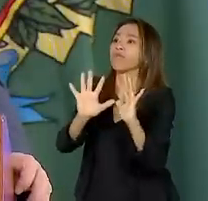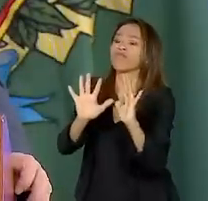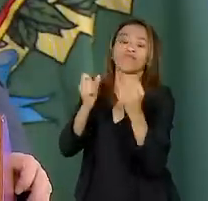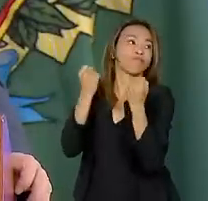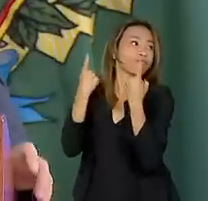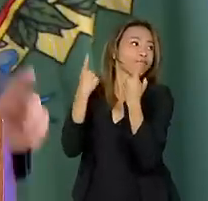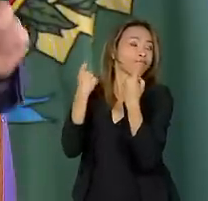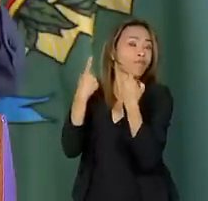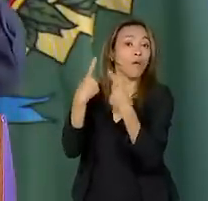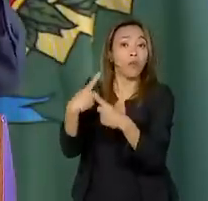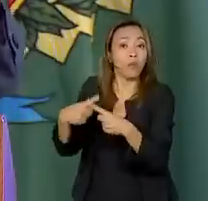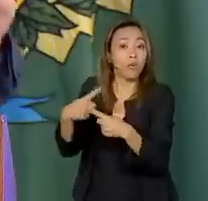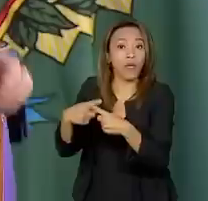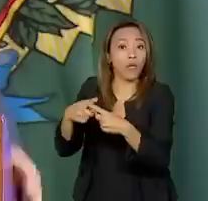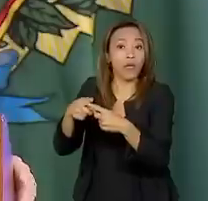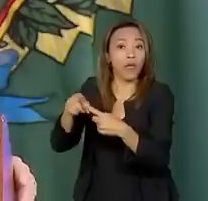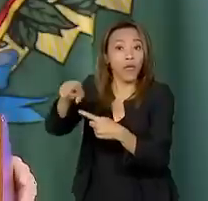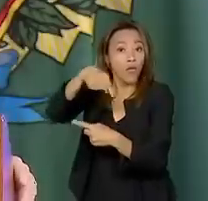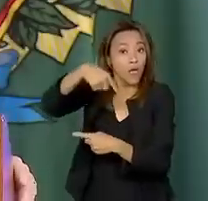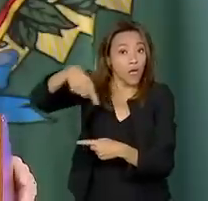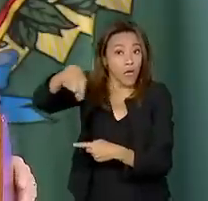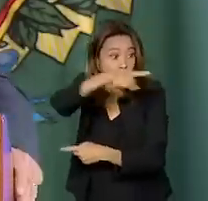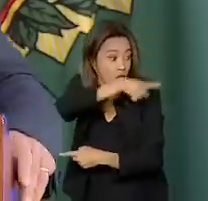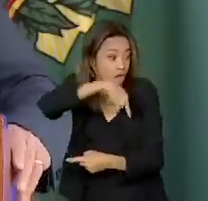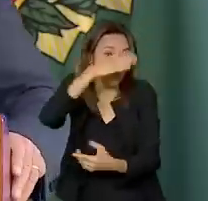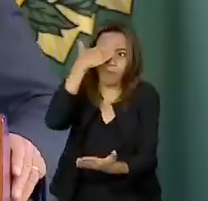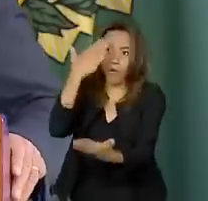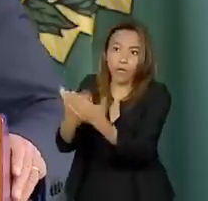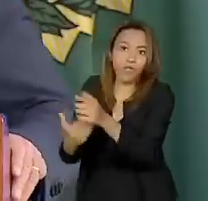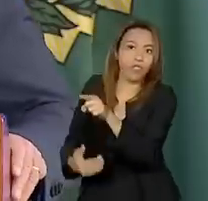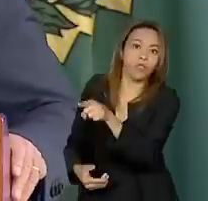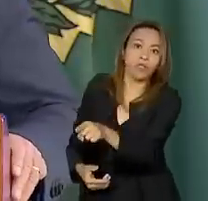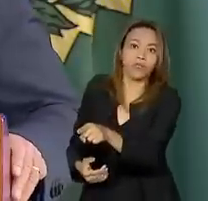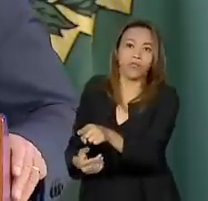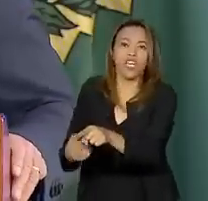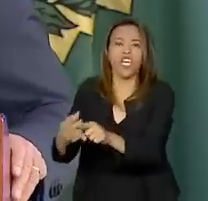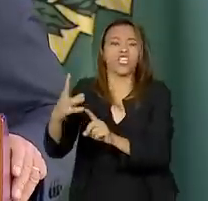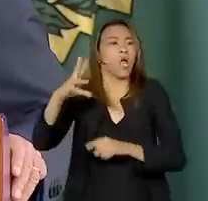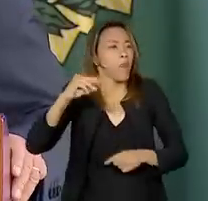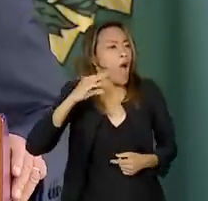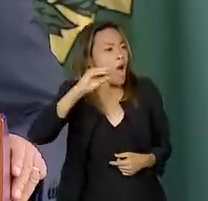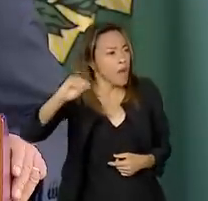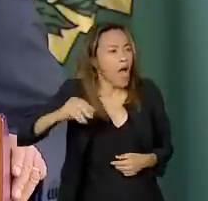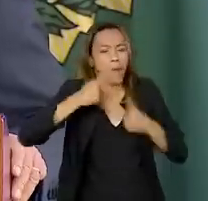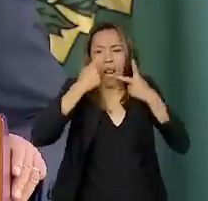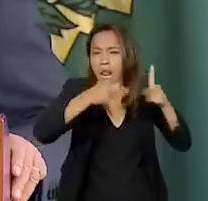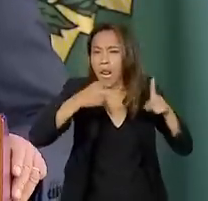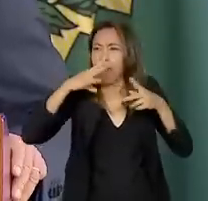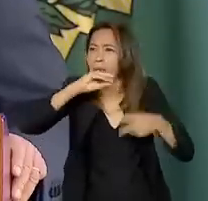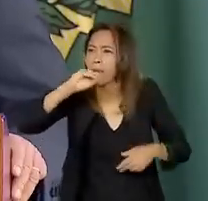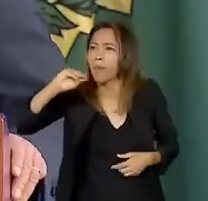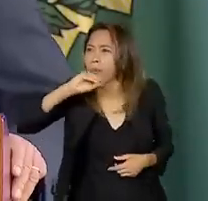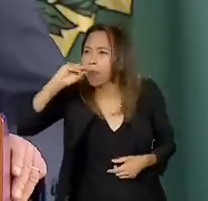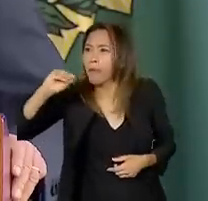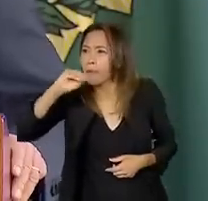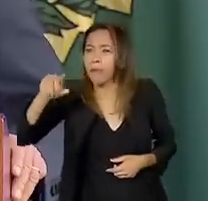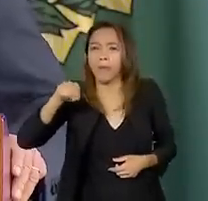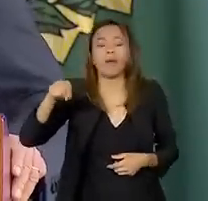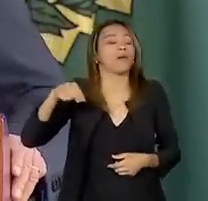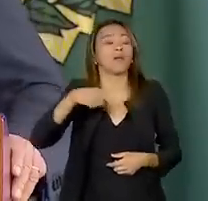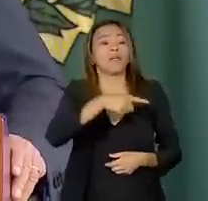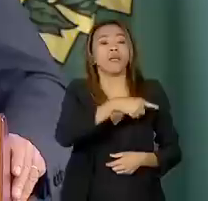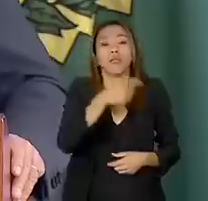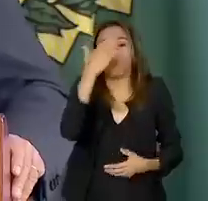credibilidade. Nós ficamos um ano para recuperar a credibilidade e depois fizemos uma greve muito